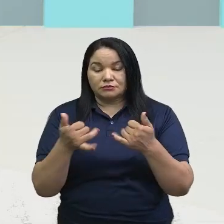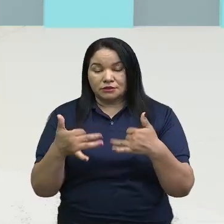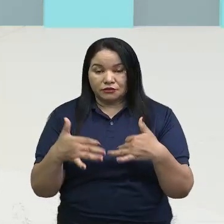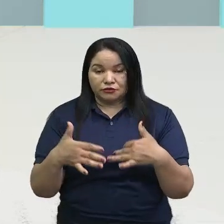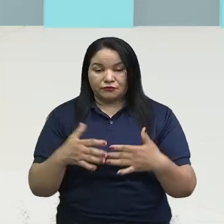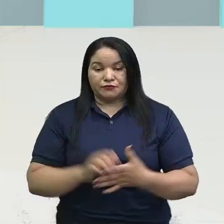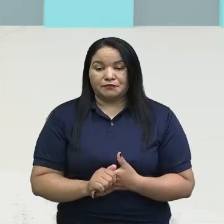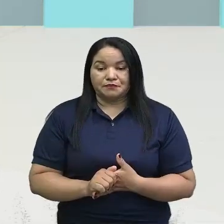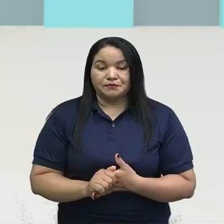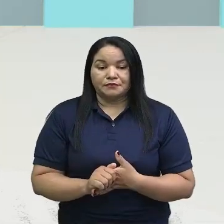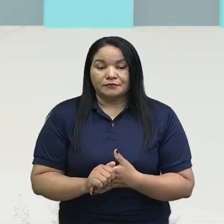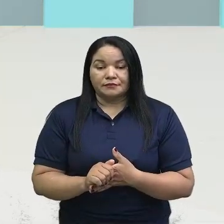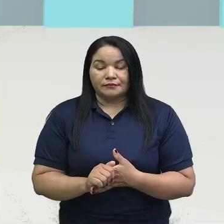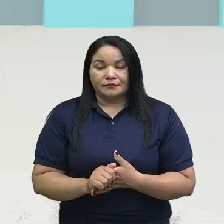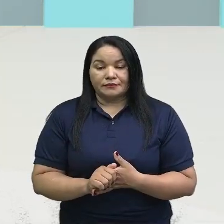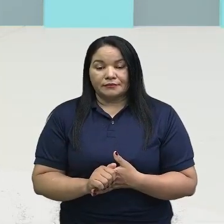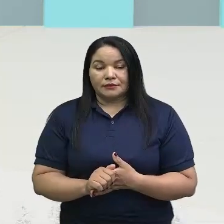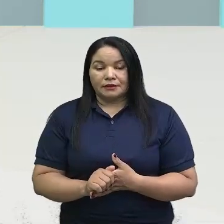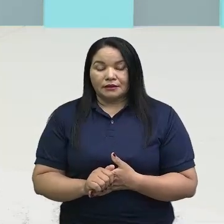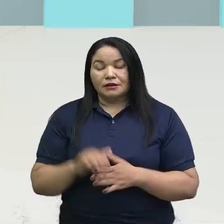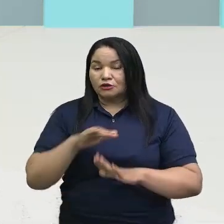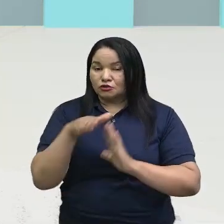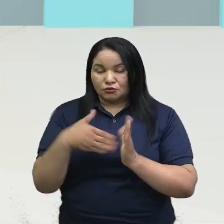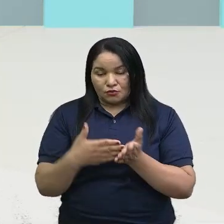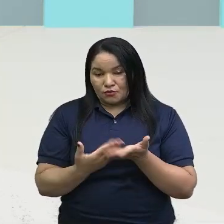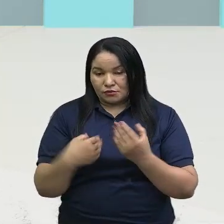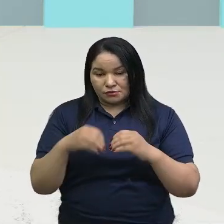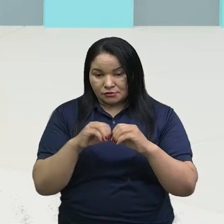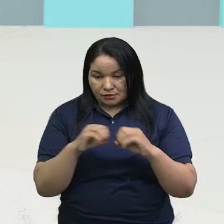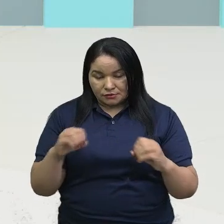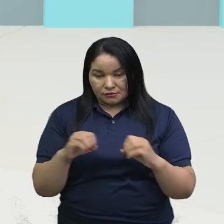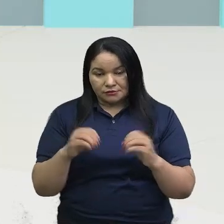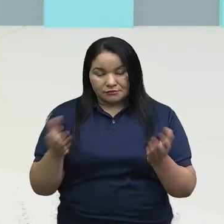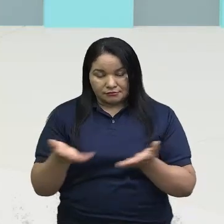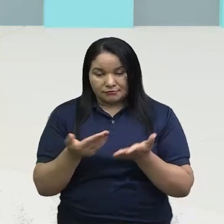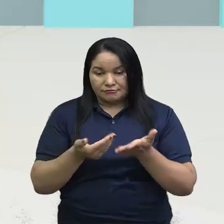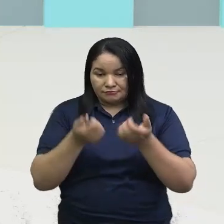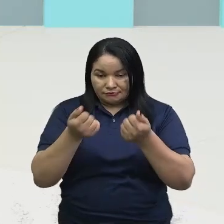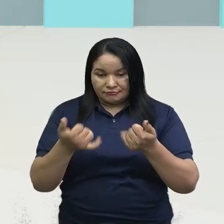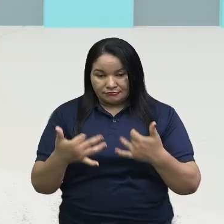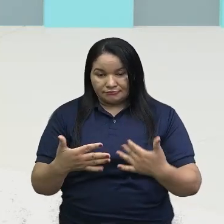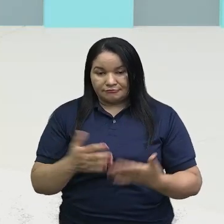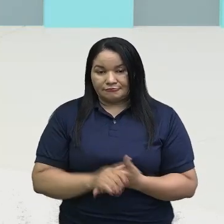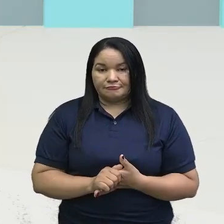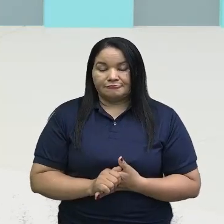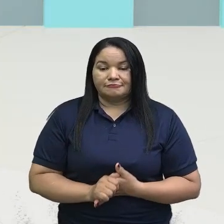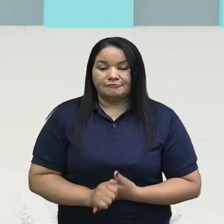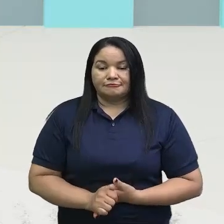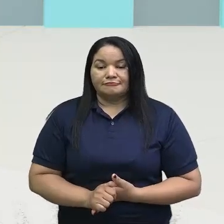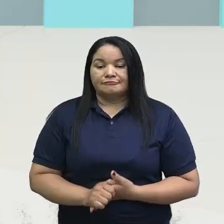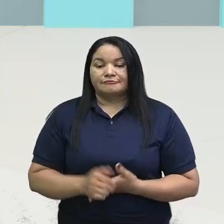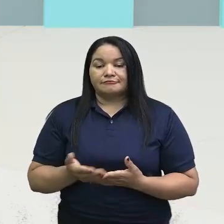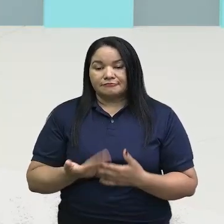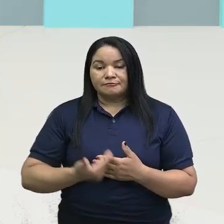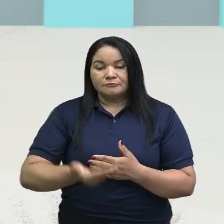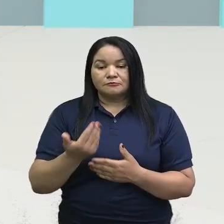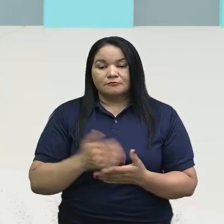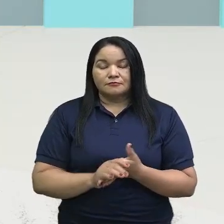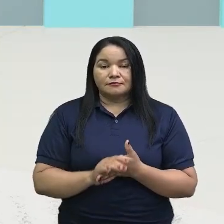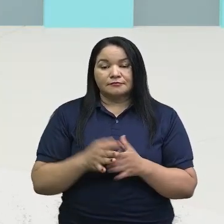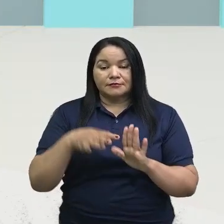explicativas. Então, todas essas orações nós iremos estudar hoje. Então, vamos seguir agora para um